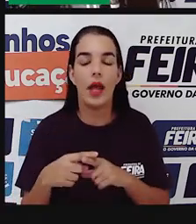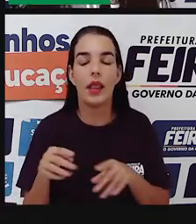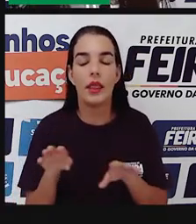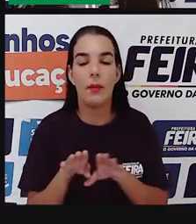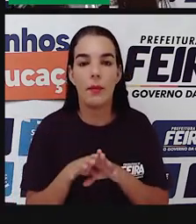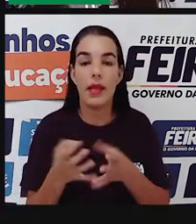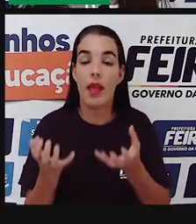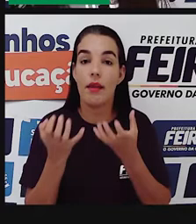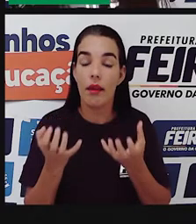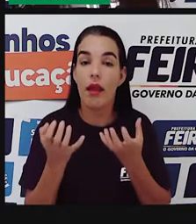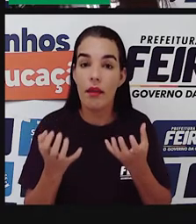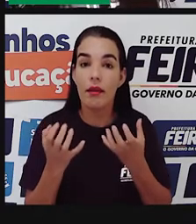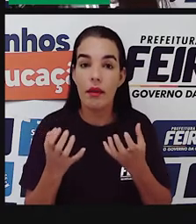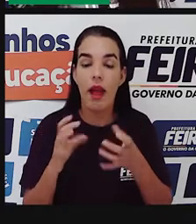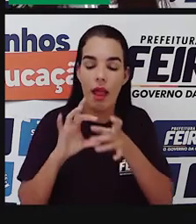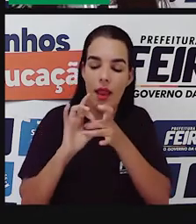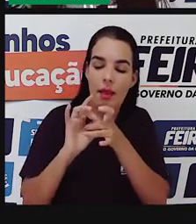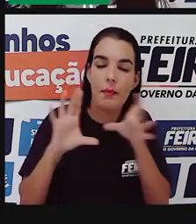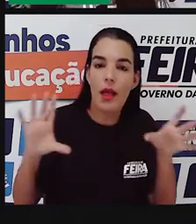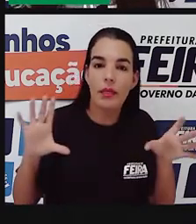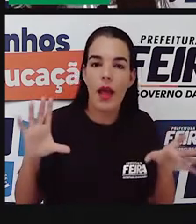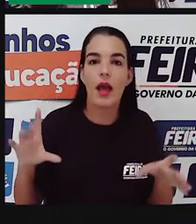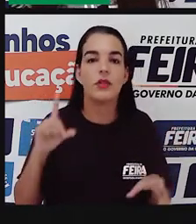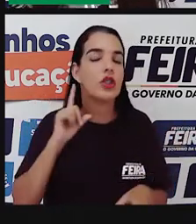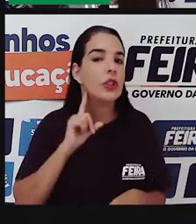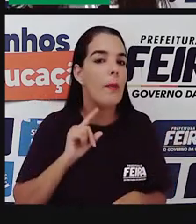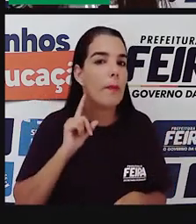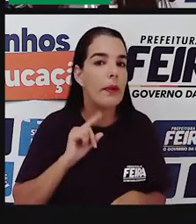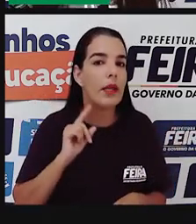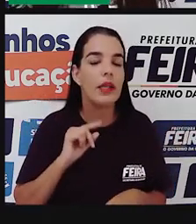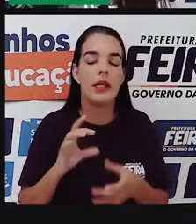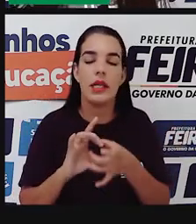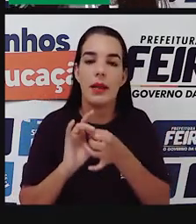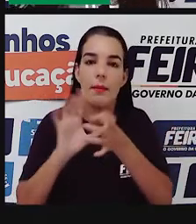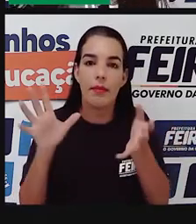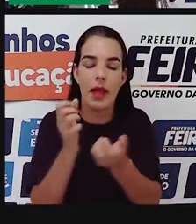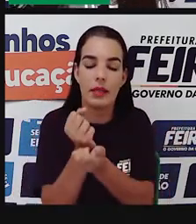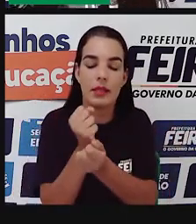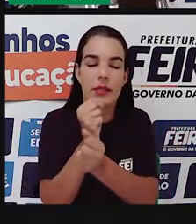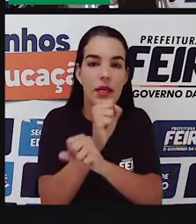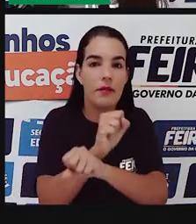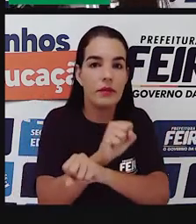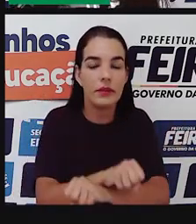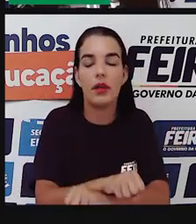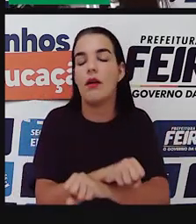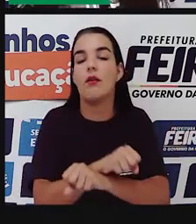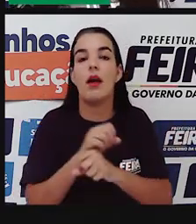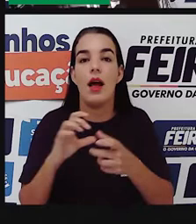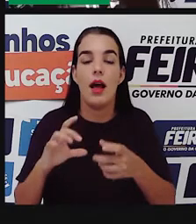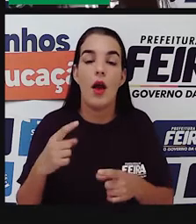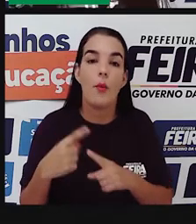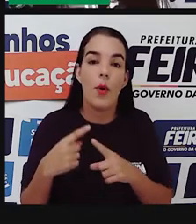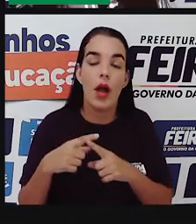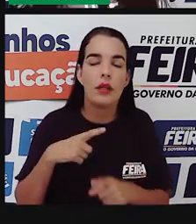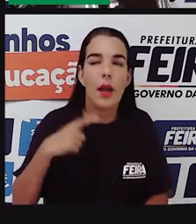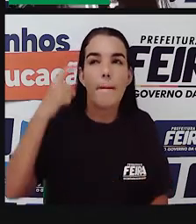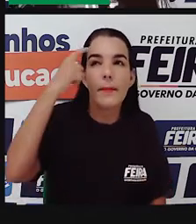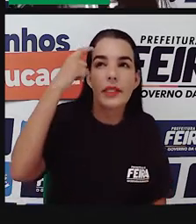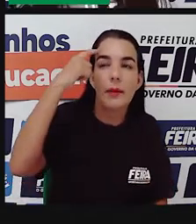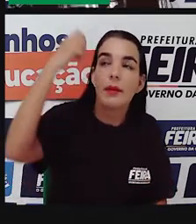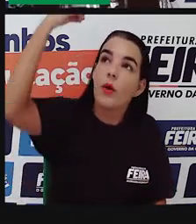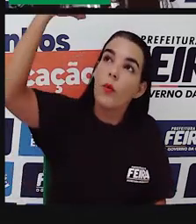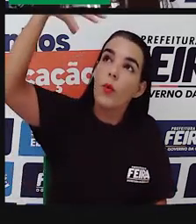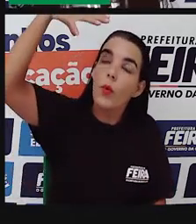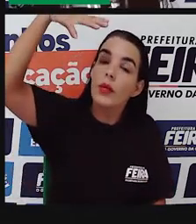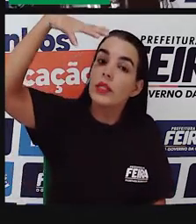pensamentos iluministas, né? Pensamentos relacionados aos ideais de liberdade, onde era a